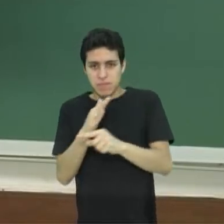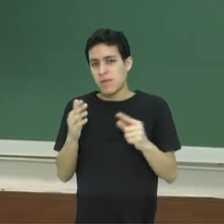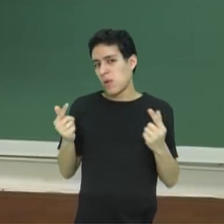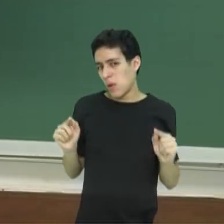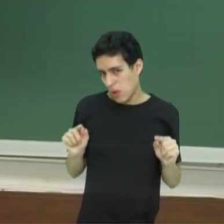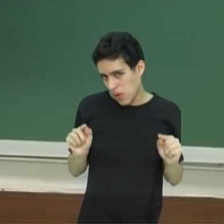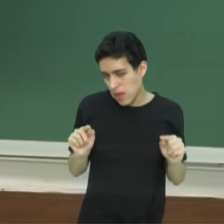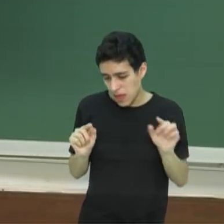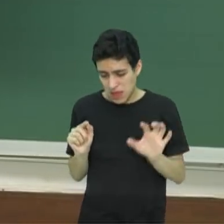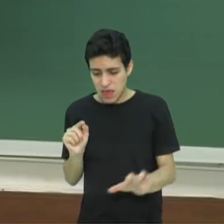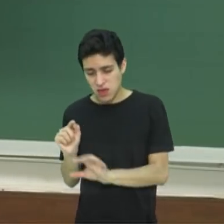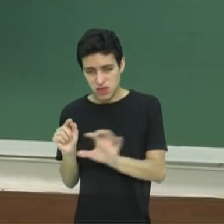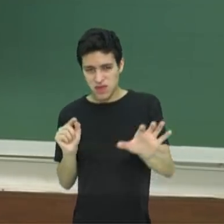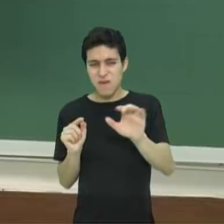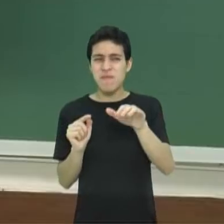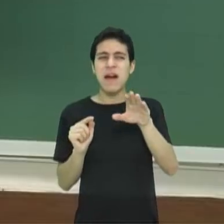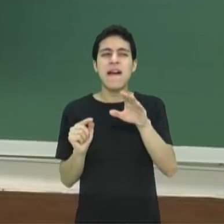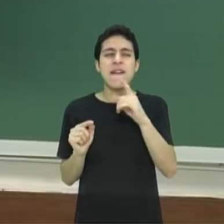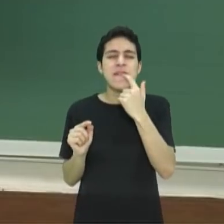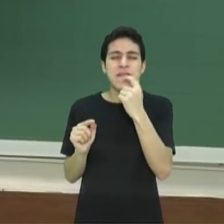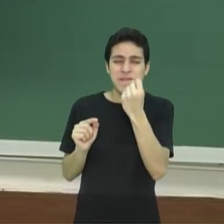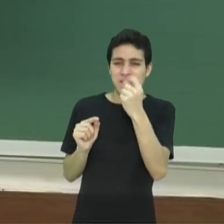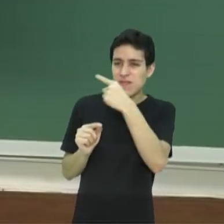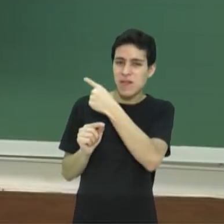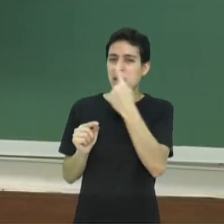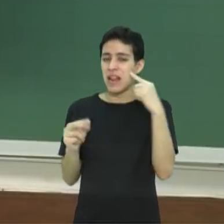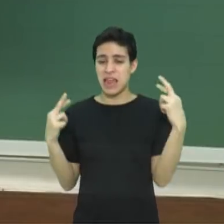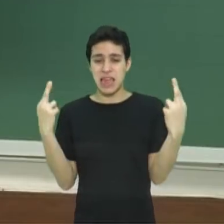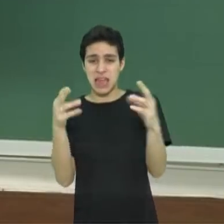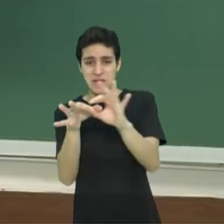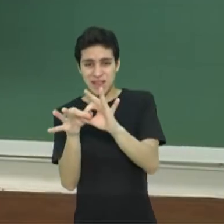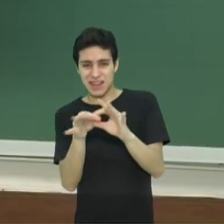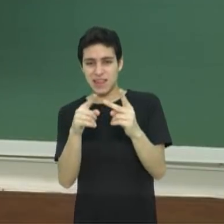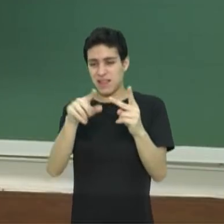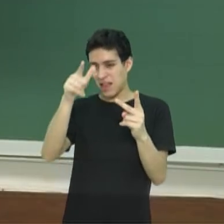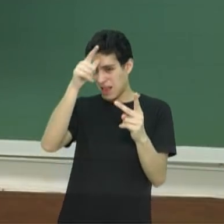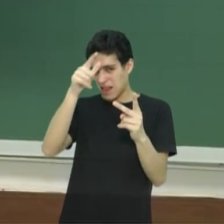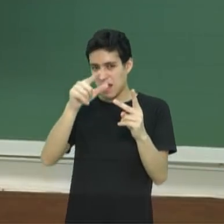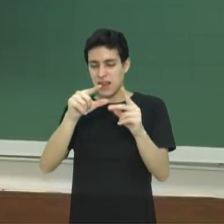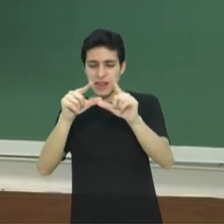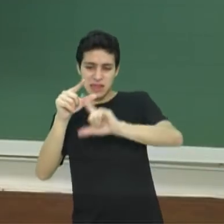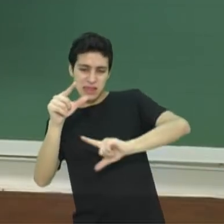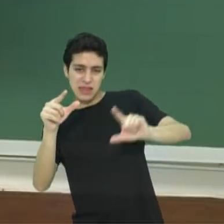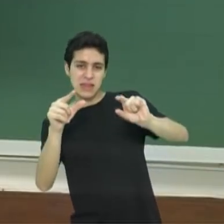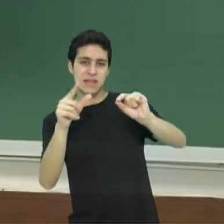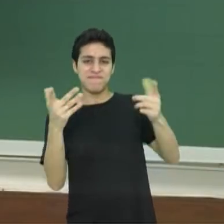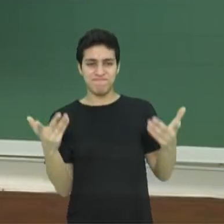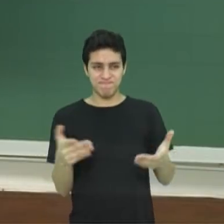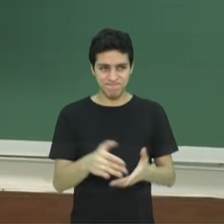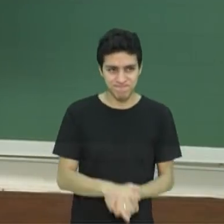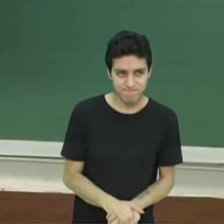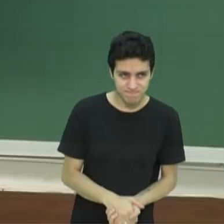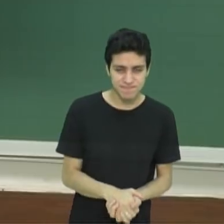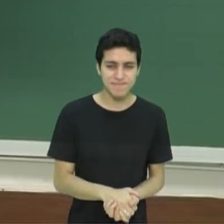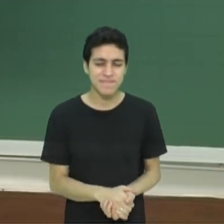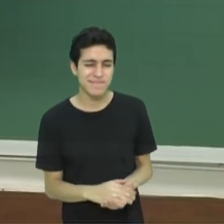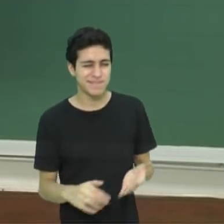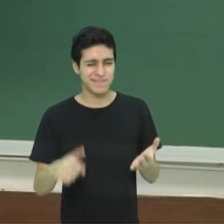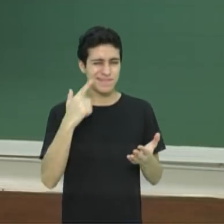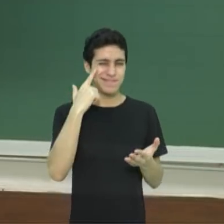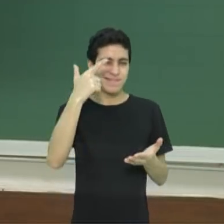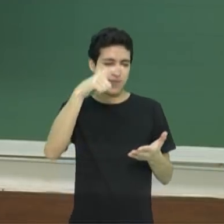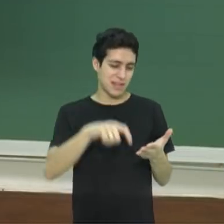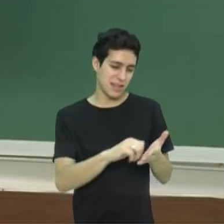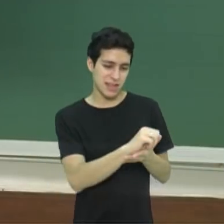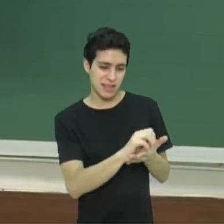presentes nessas regiões, nesses países aqui, Reino Unido, Alemanha, Península Escandinava. Então vamos lá para mais um exercício